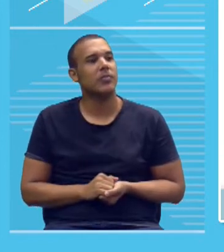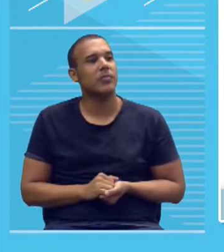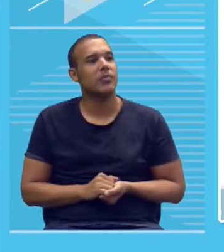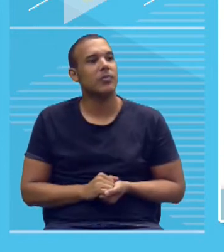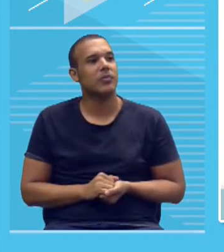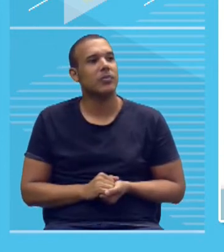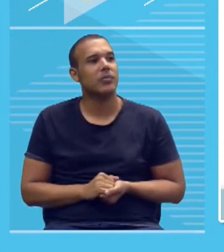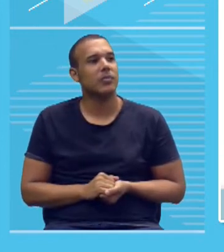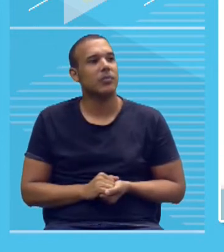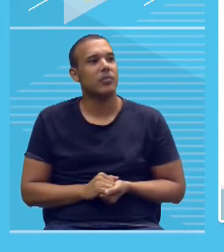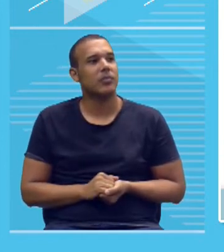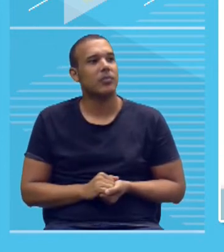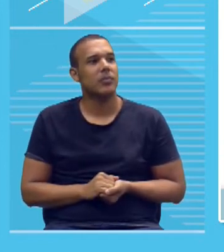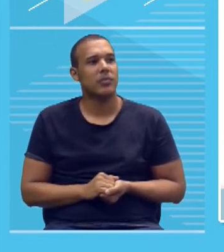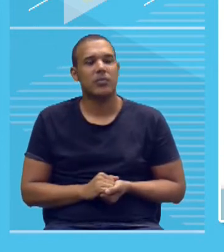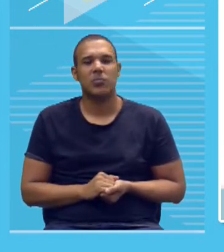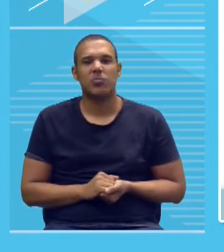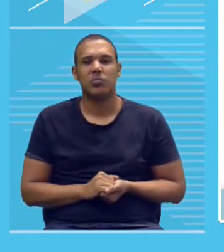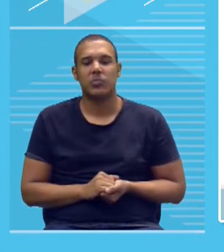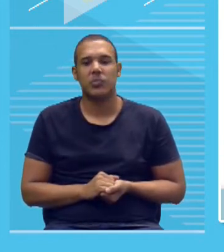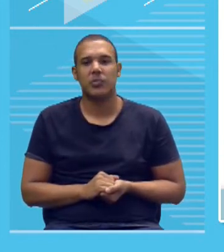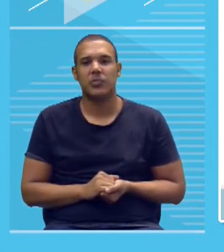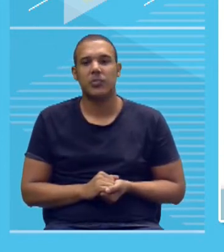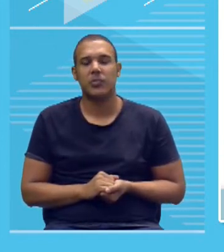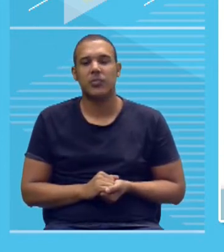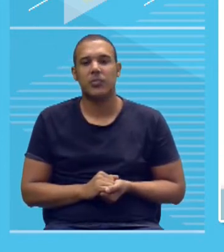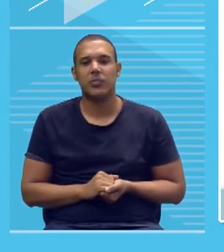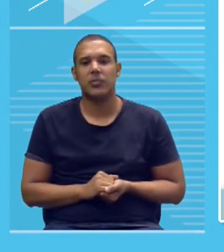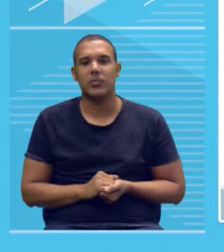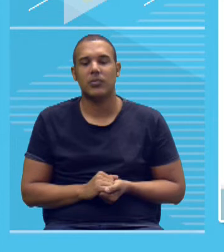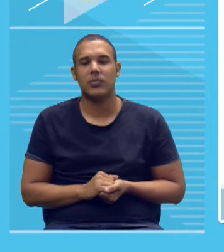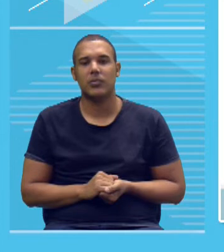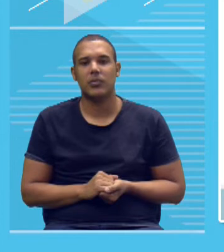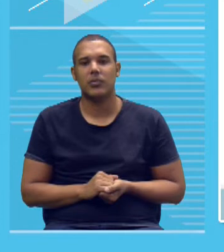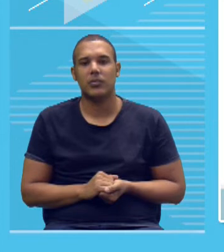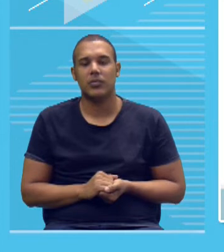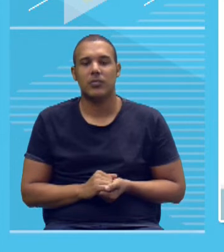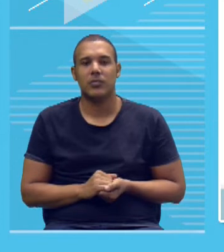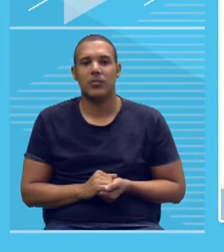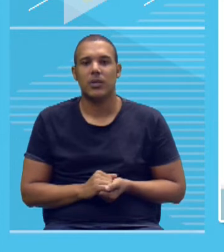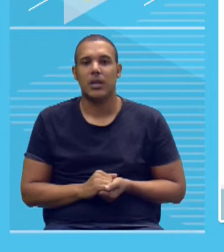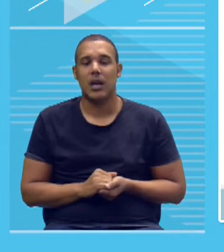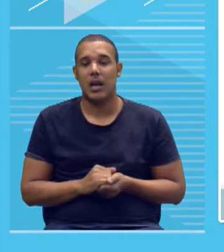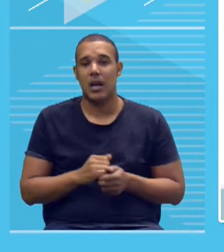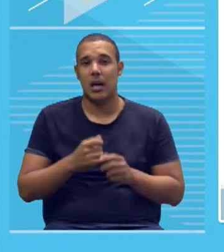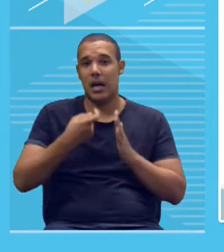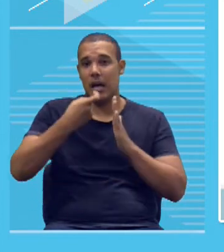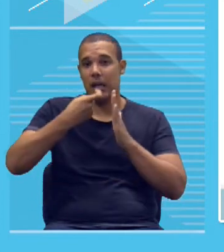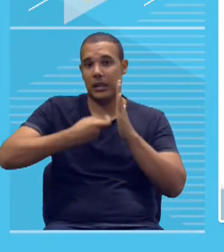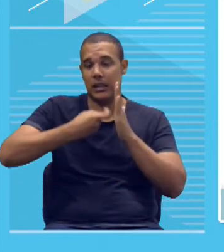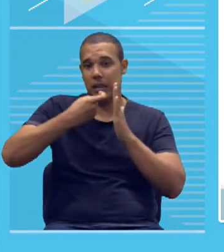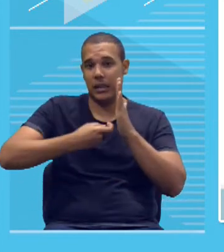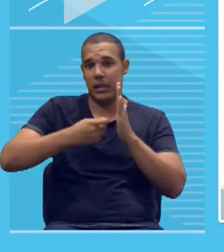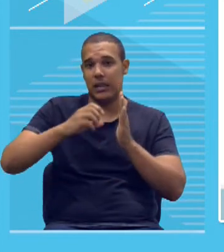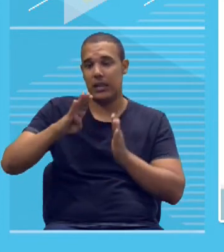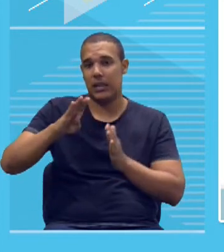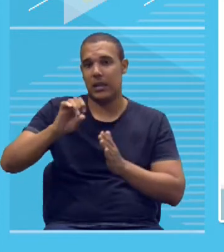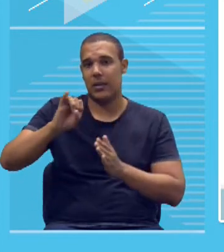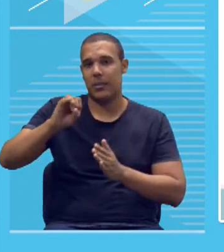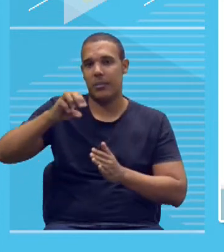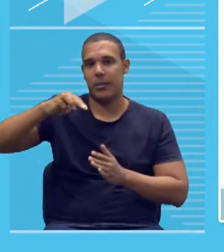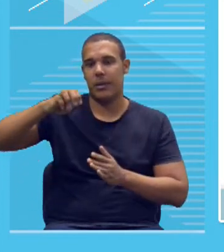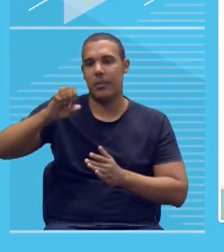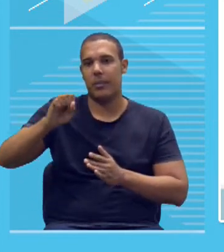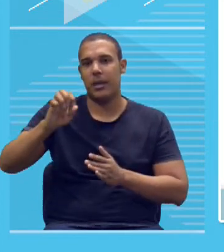e para um bimestre Professor proporcionalidade aqui a minha taxa bimestral Professor ela